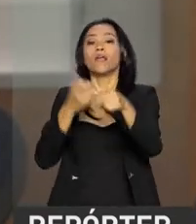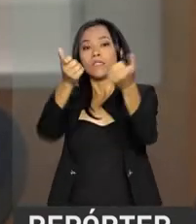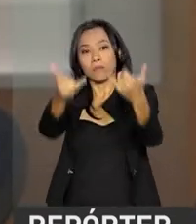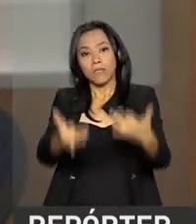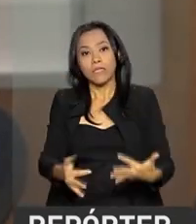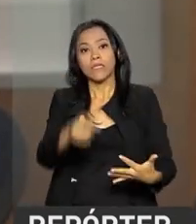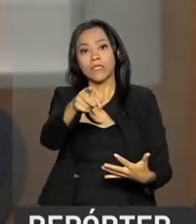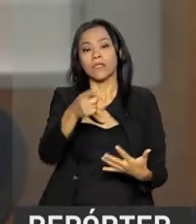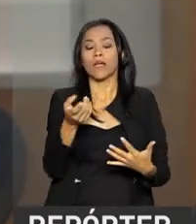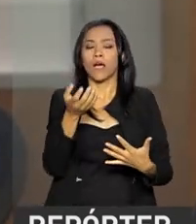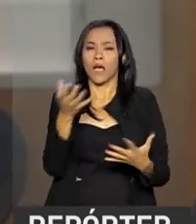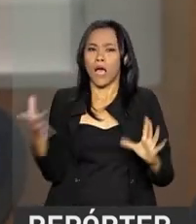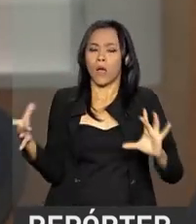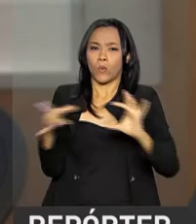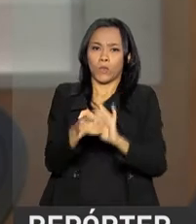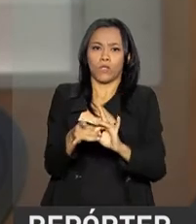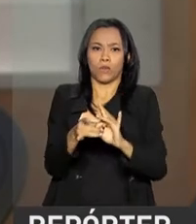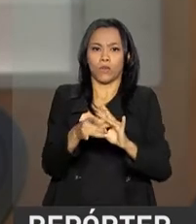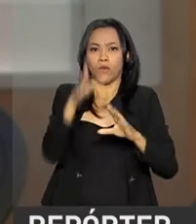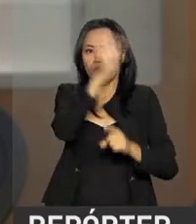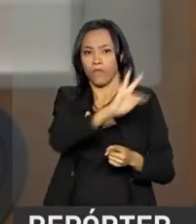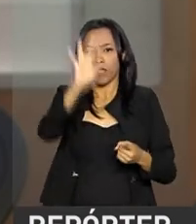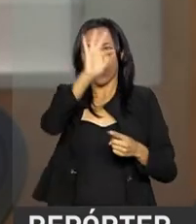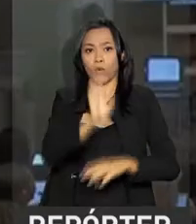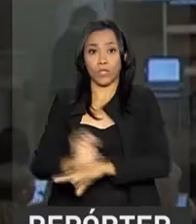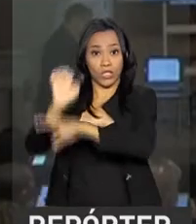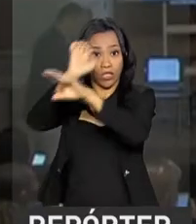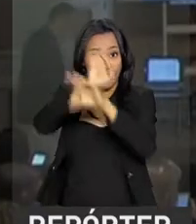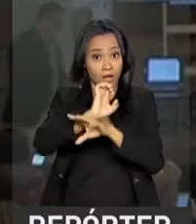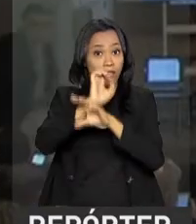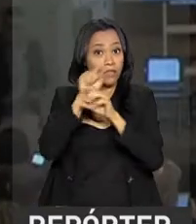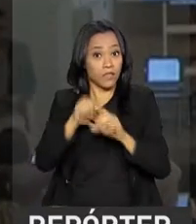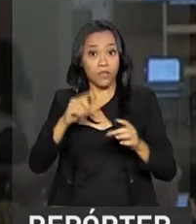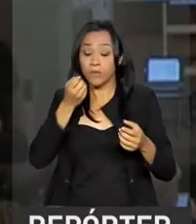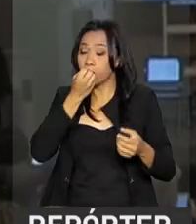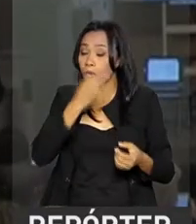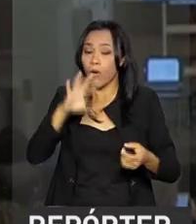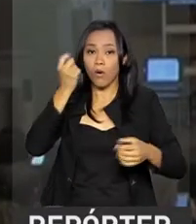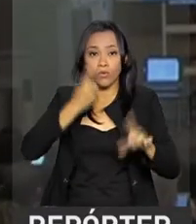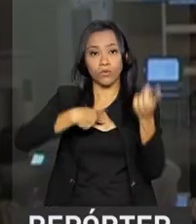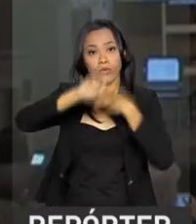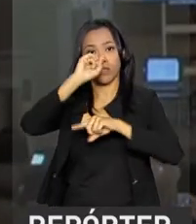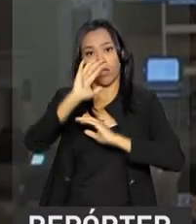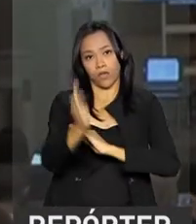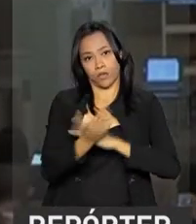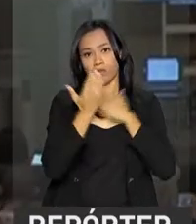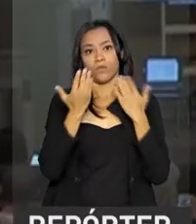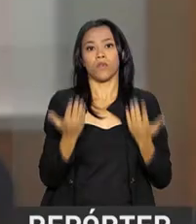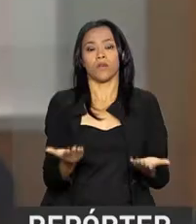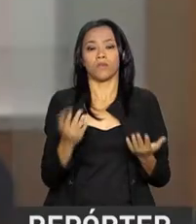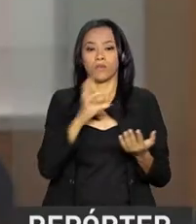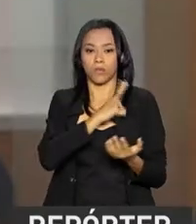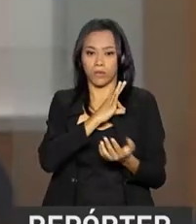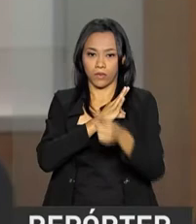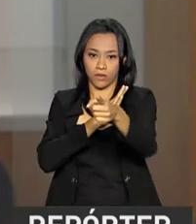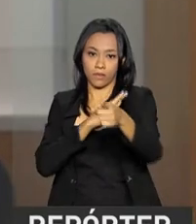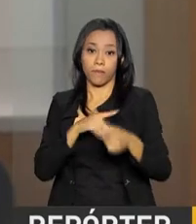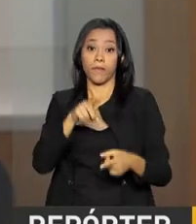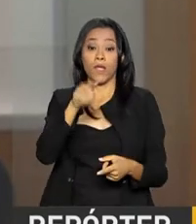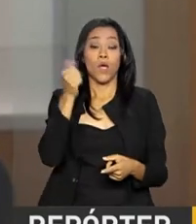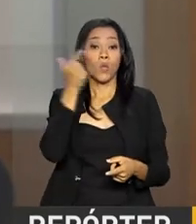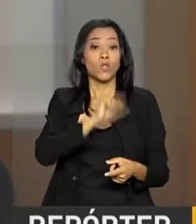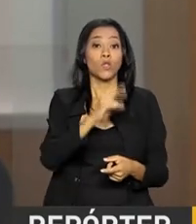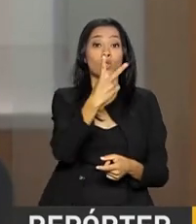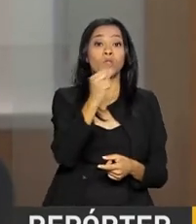estaduais e federais têm sido fundamental para o sucesso das operações empregamos 2.900 homens numa operação